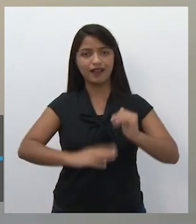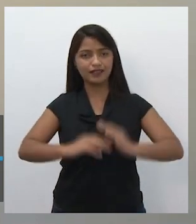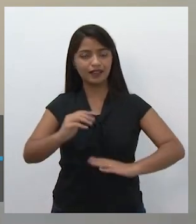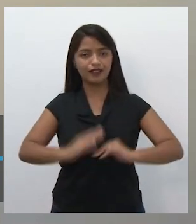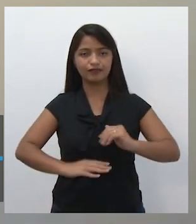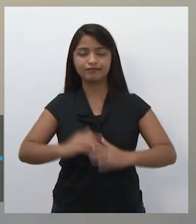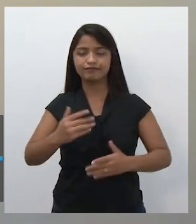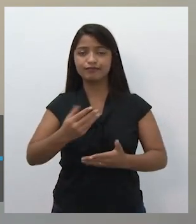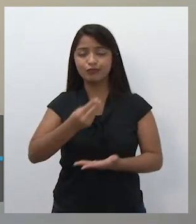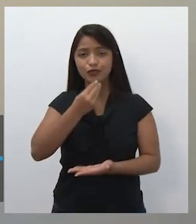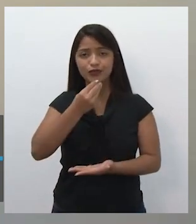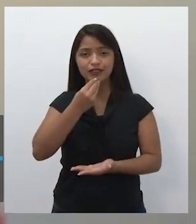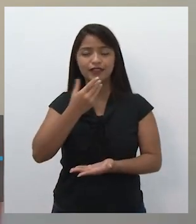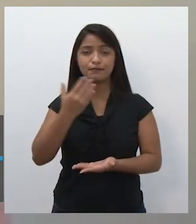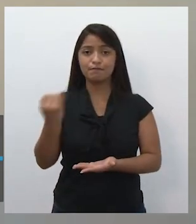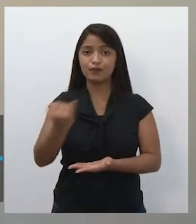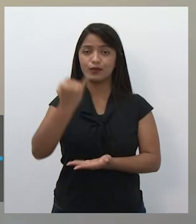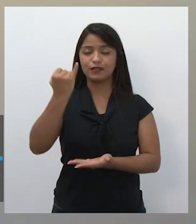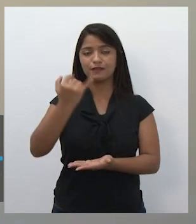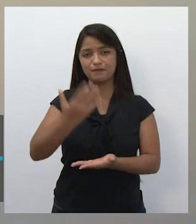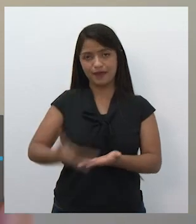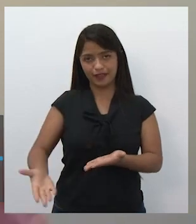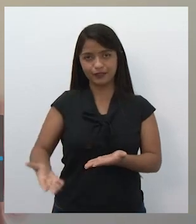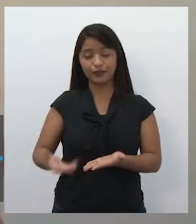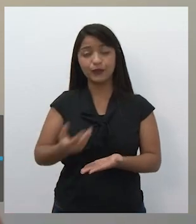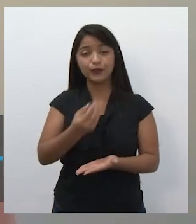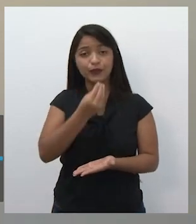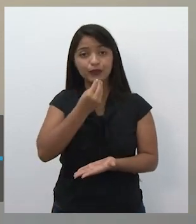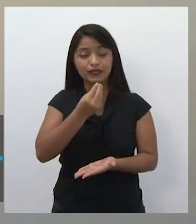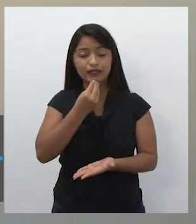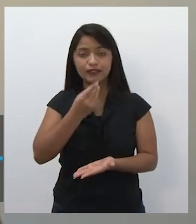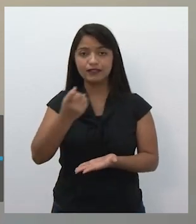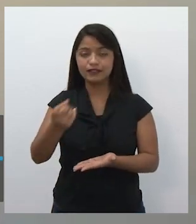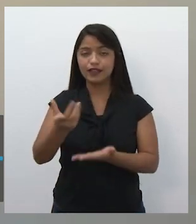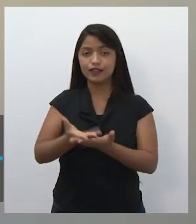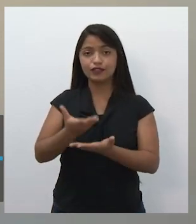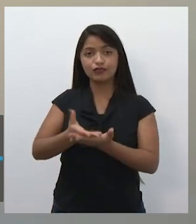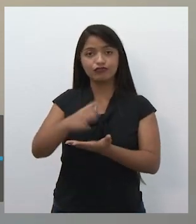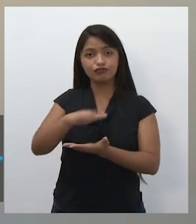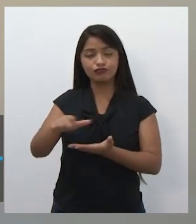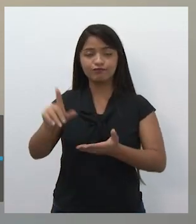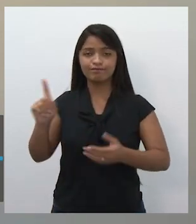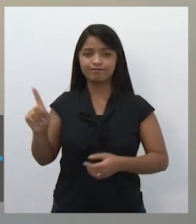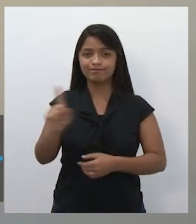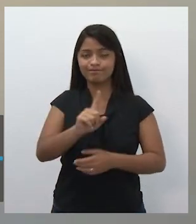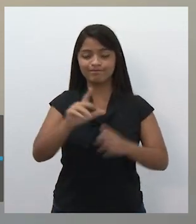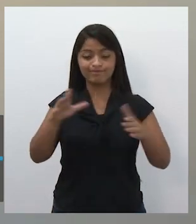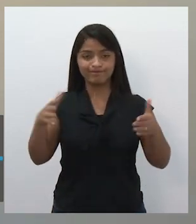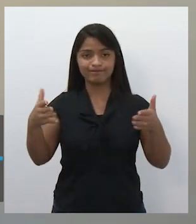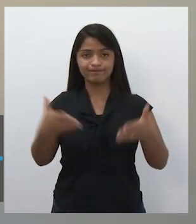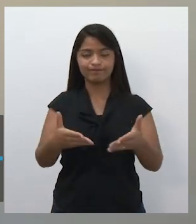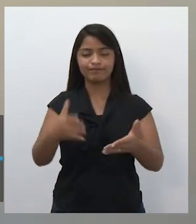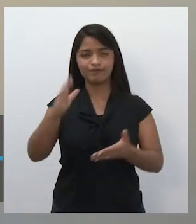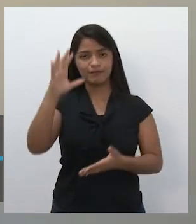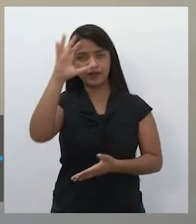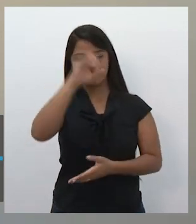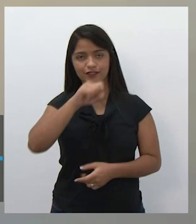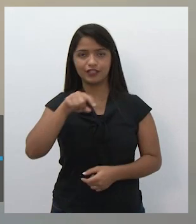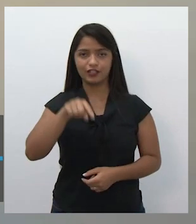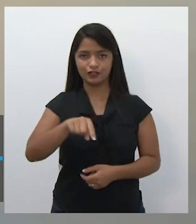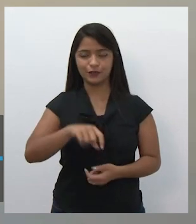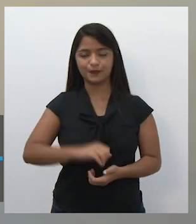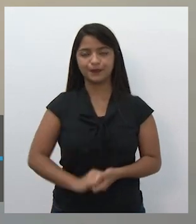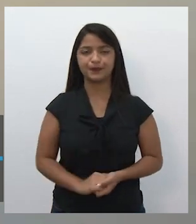uma oportunidade importante de colocar o estudante no centro do processo de aprendizagem. E isso é que